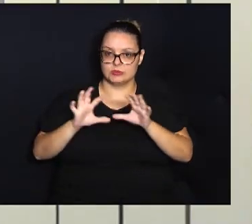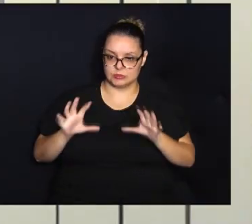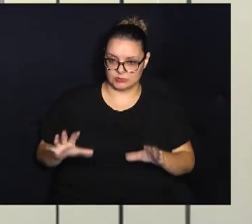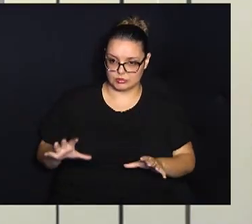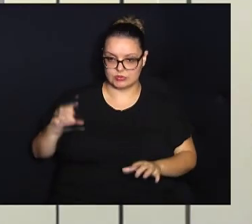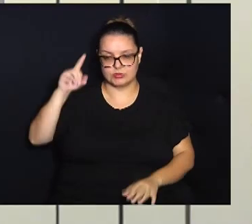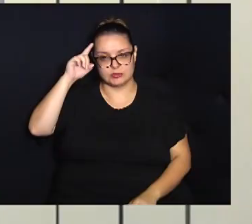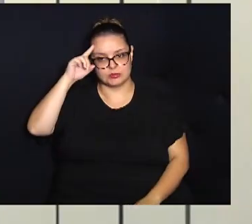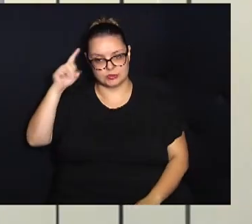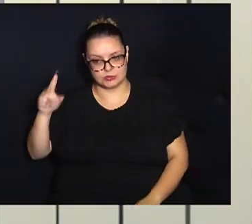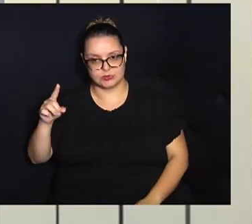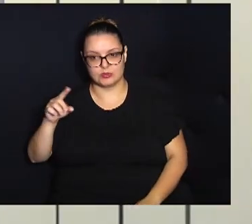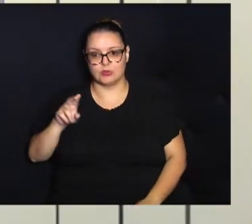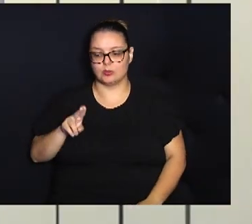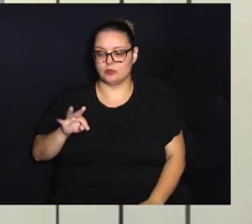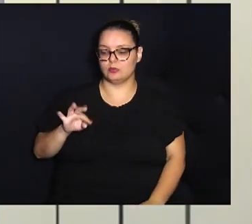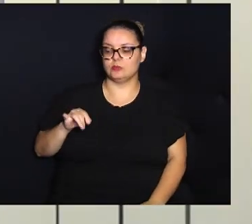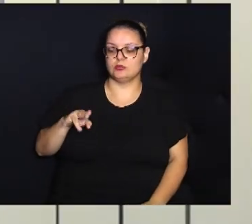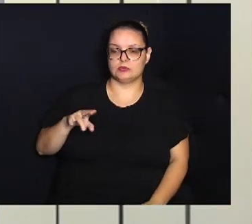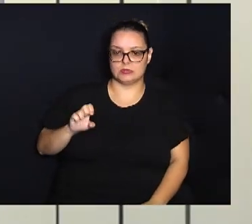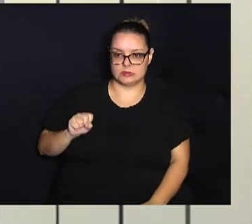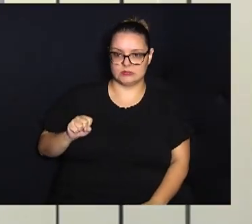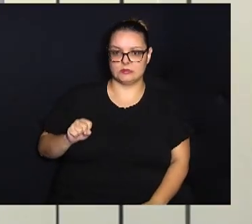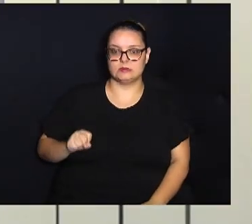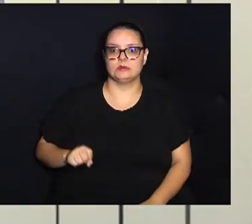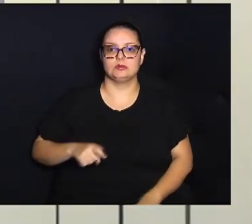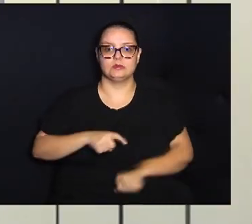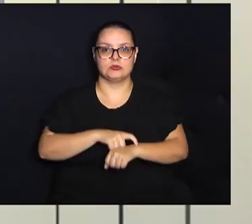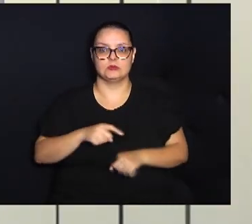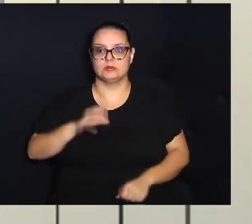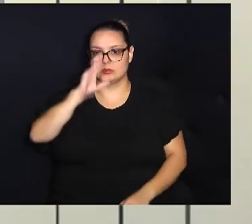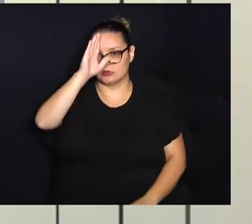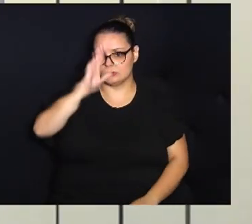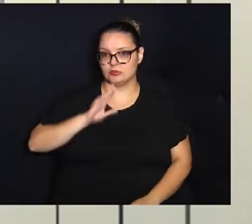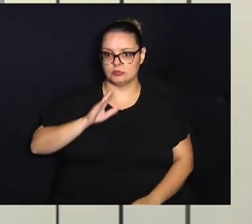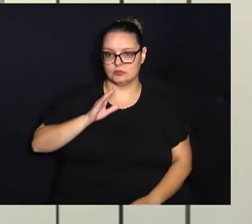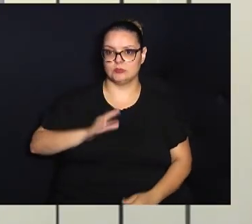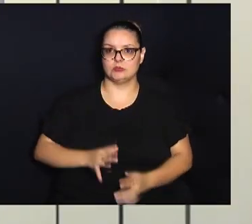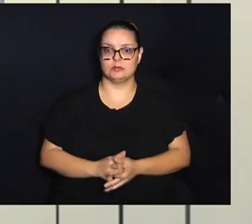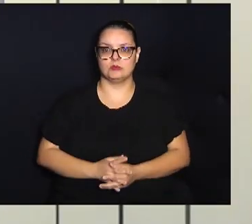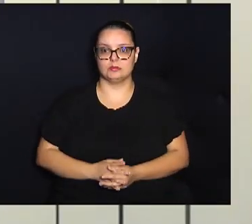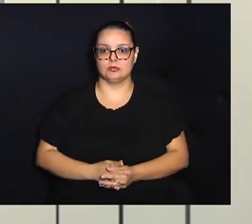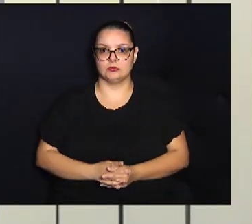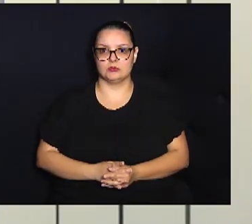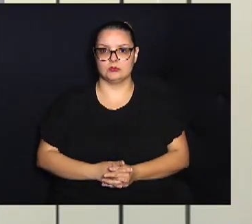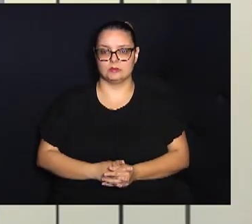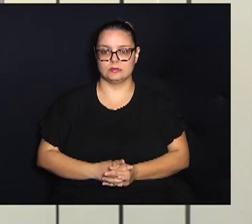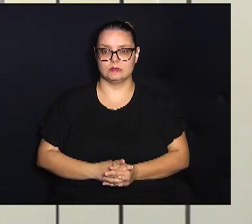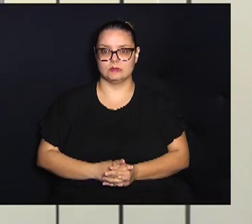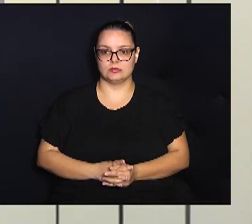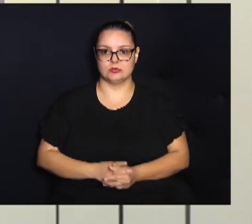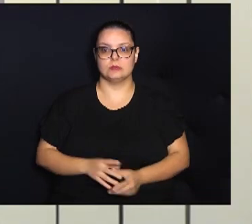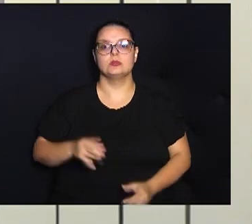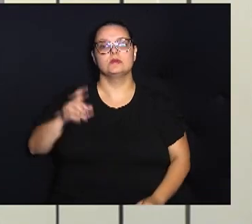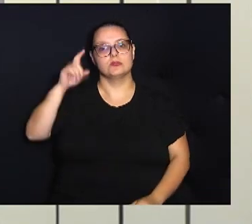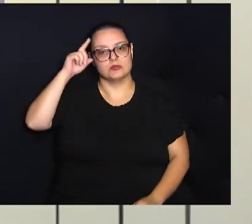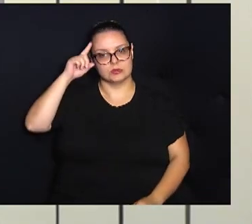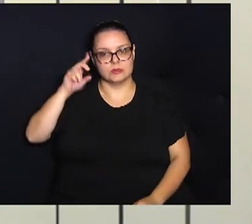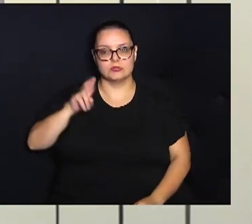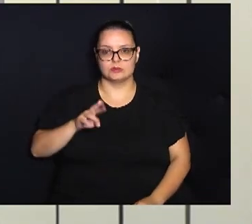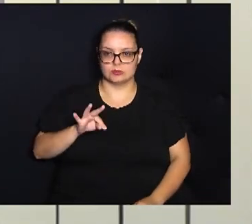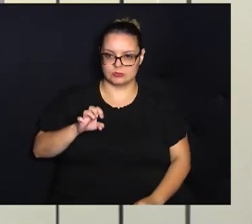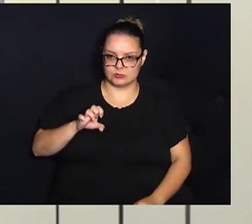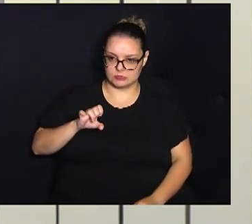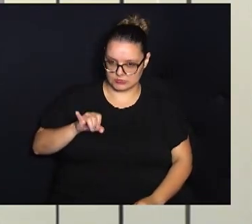nos dias úteis durante o período de gratuidade, ou seja, nos dias úteis. A cidade